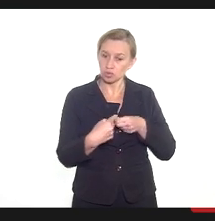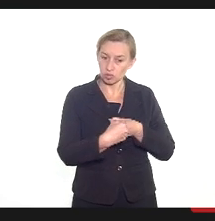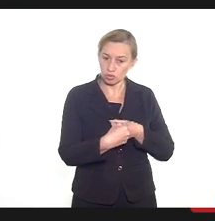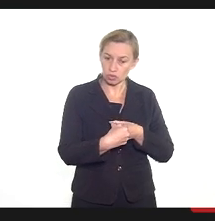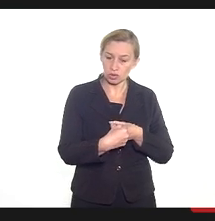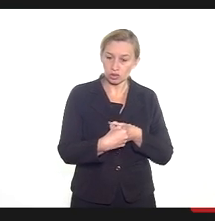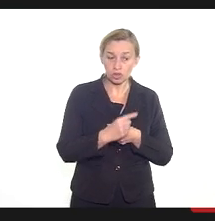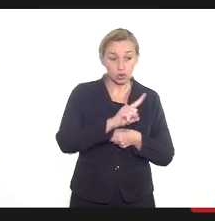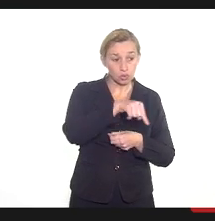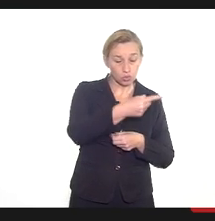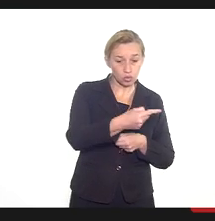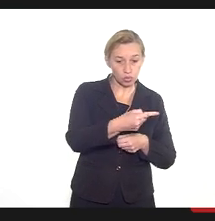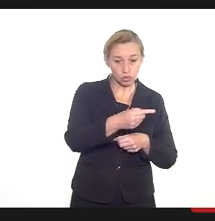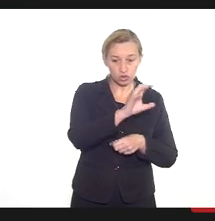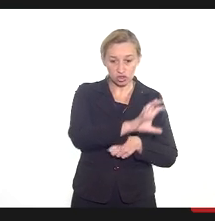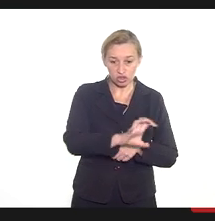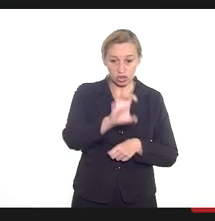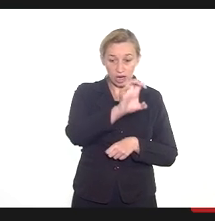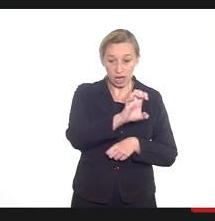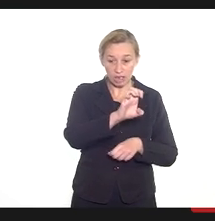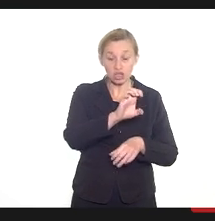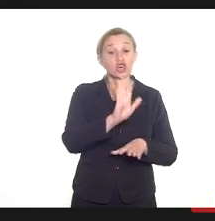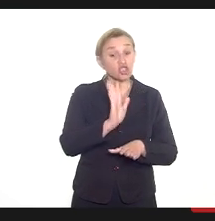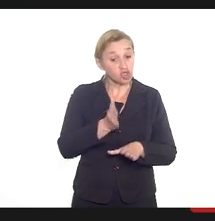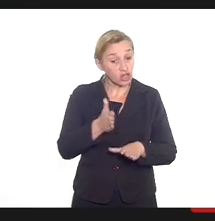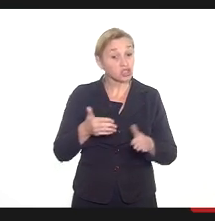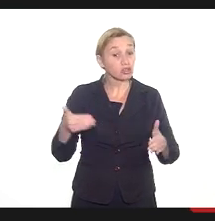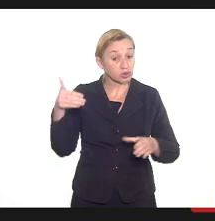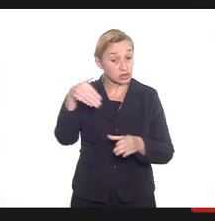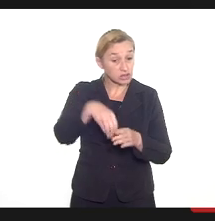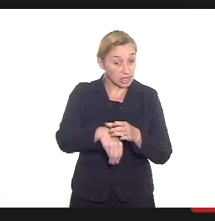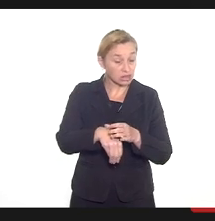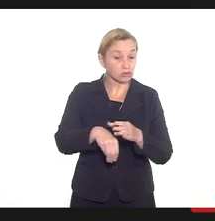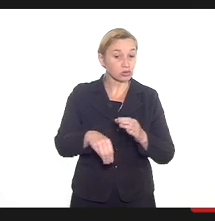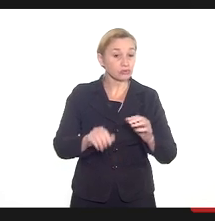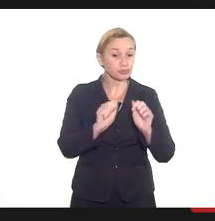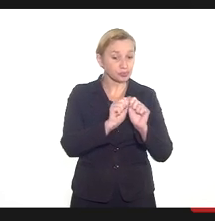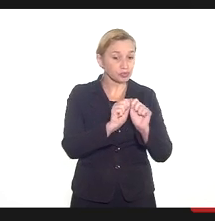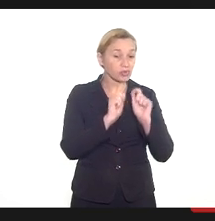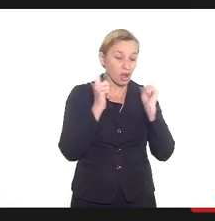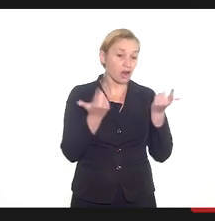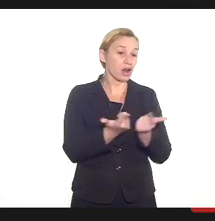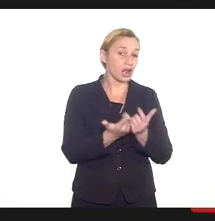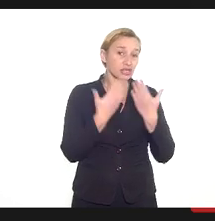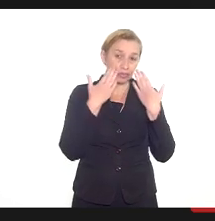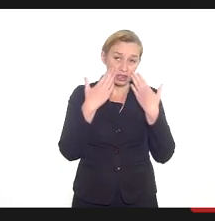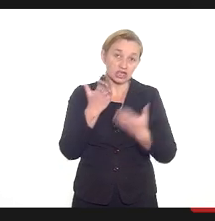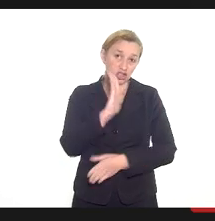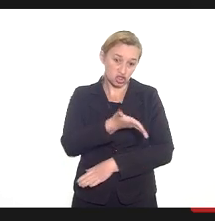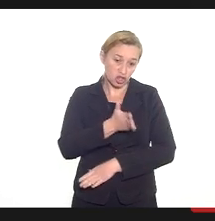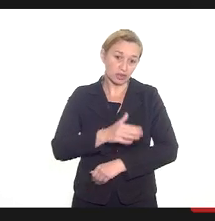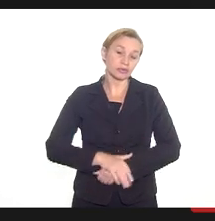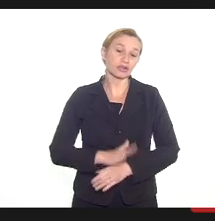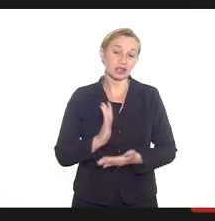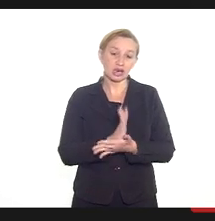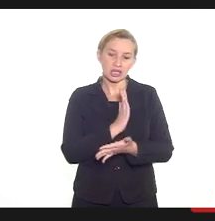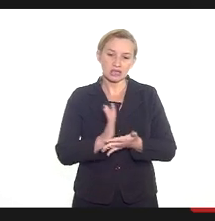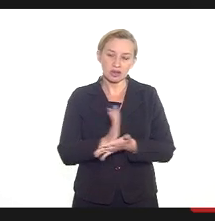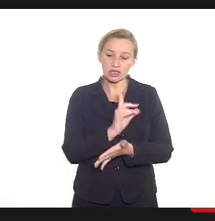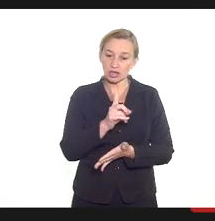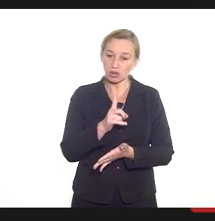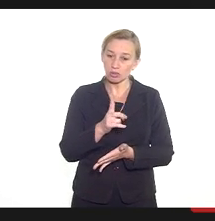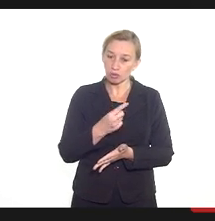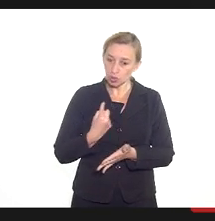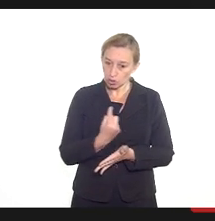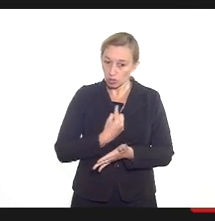outros estados, elas já estão circulando dentro da LERJ, já foram apresentadas, às vezes até não pela gente,